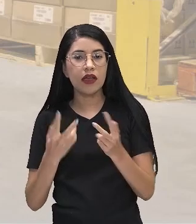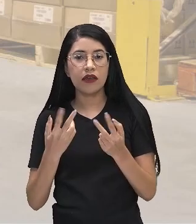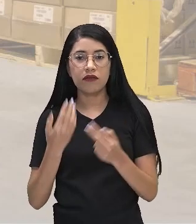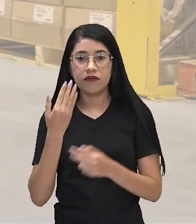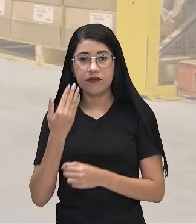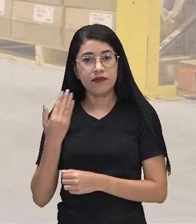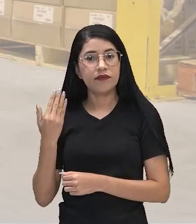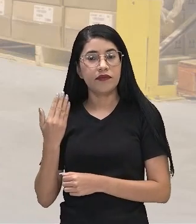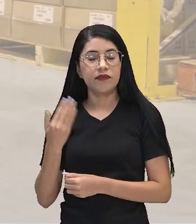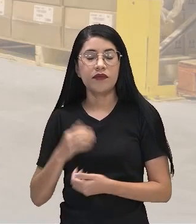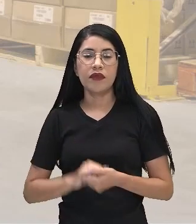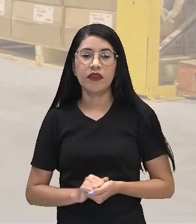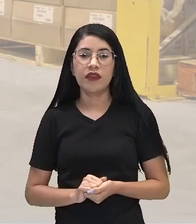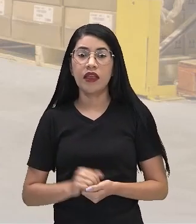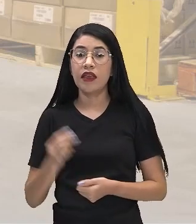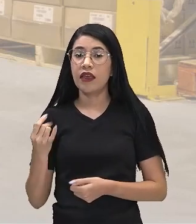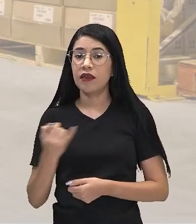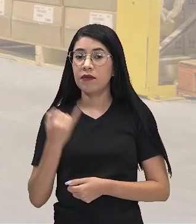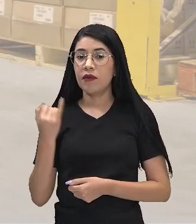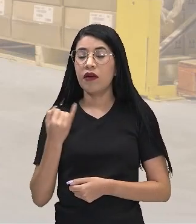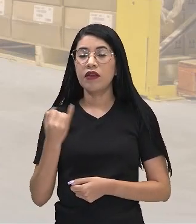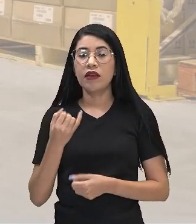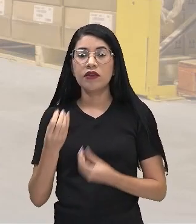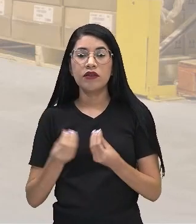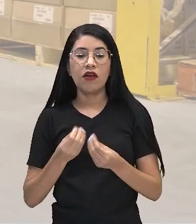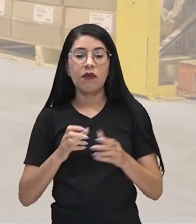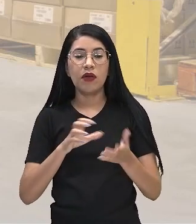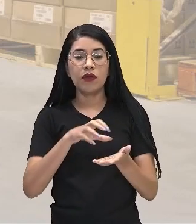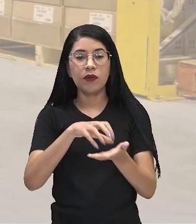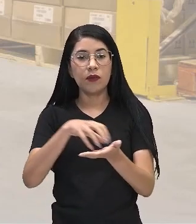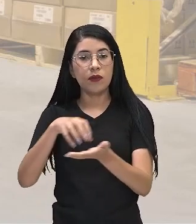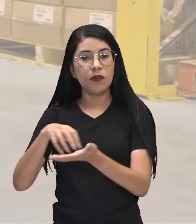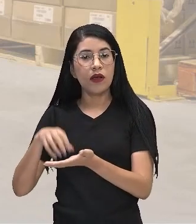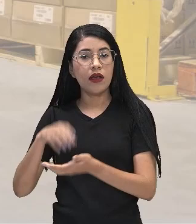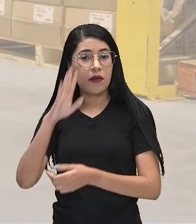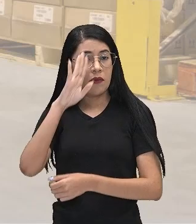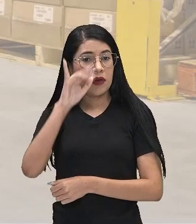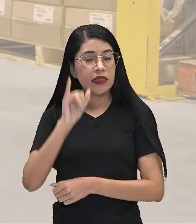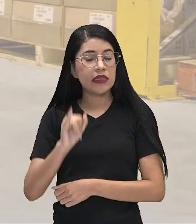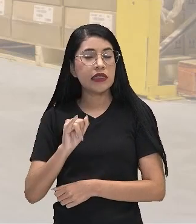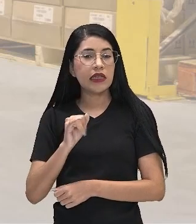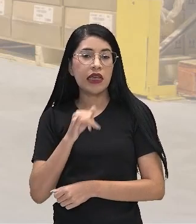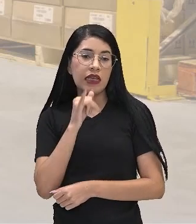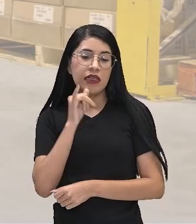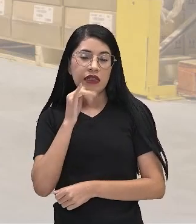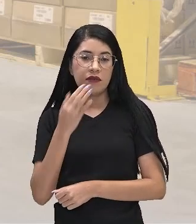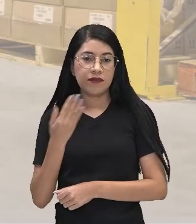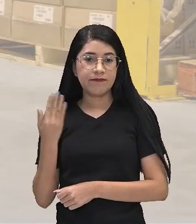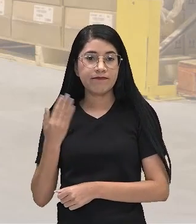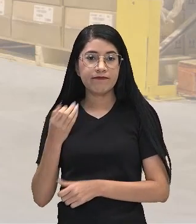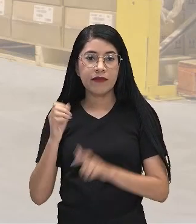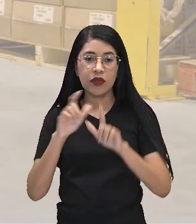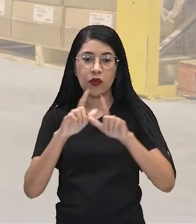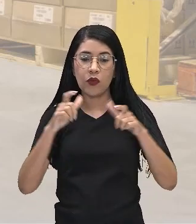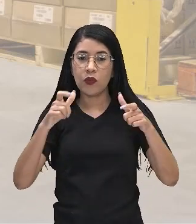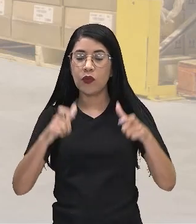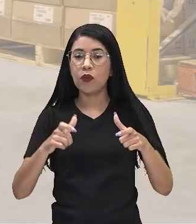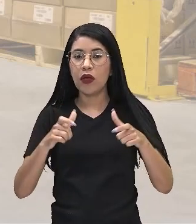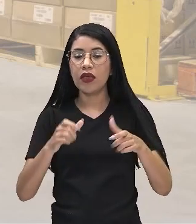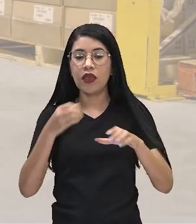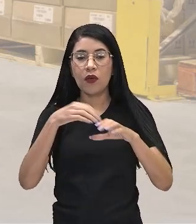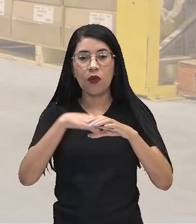né, e elas são essenciais em muitos setores, especialmente setores que nem esses, né, que armazenam